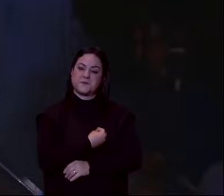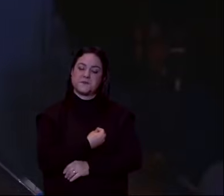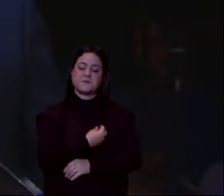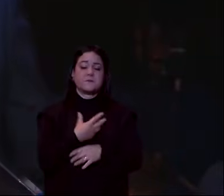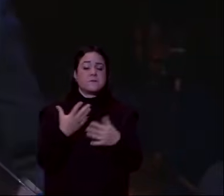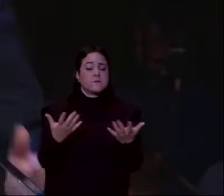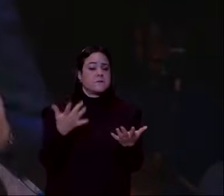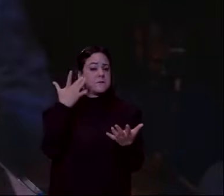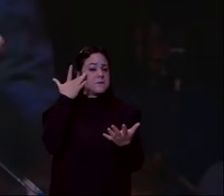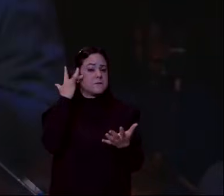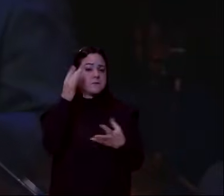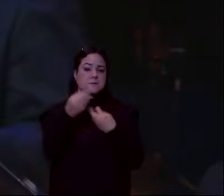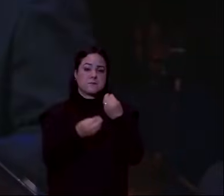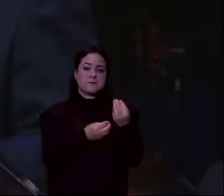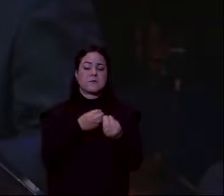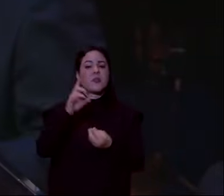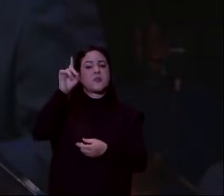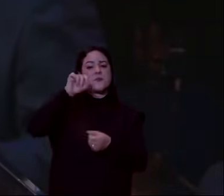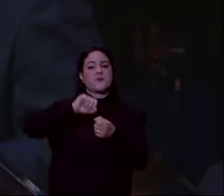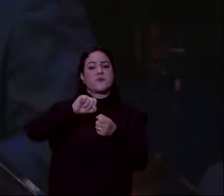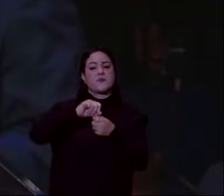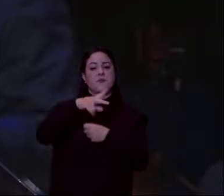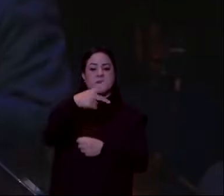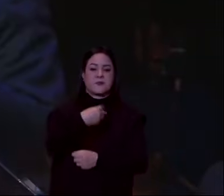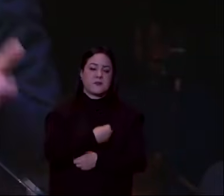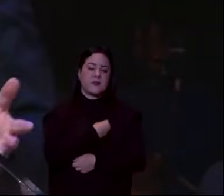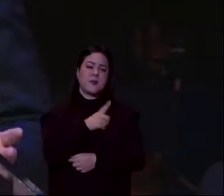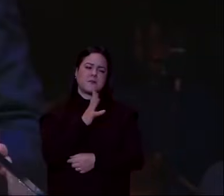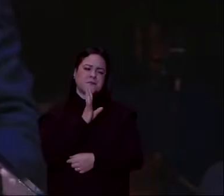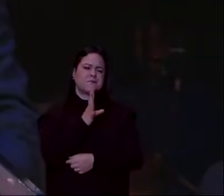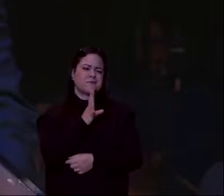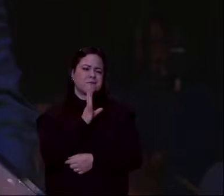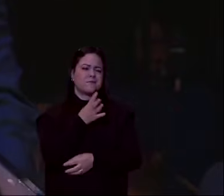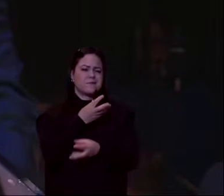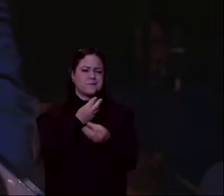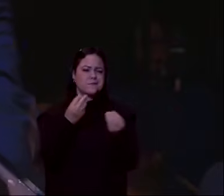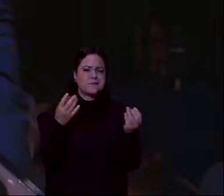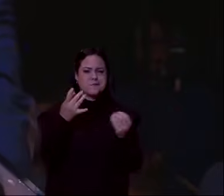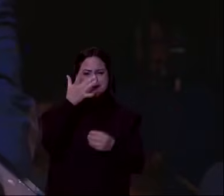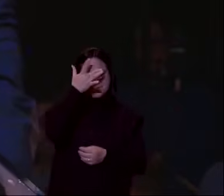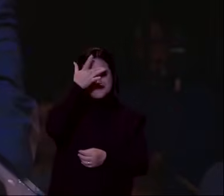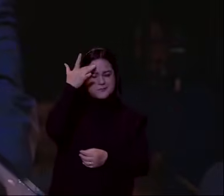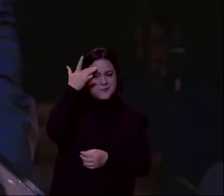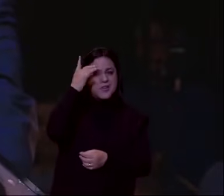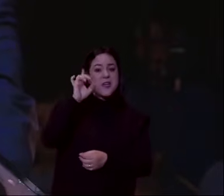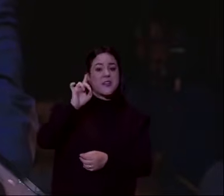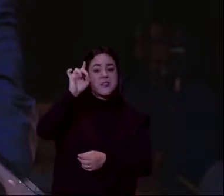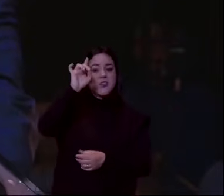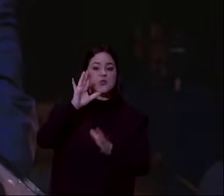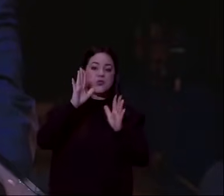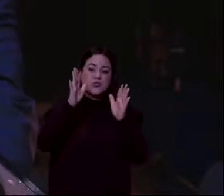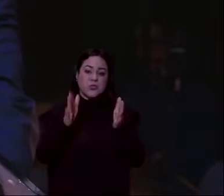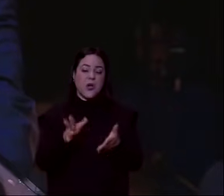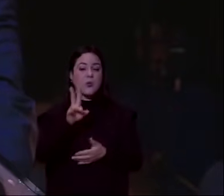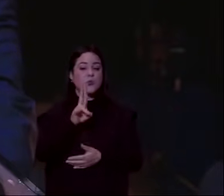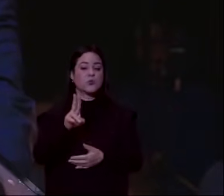Eu não sei como Deus trabalha na sua vida, mas eu conheço tanta gente que Deus já trabalhou de modos tão diversos,